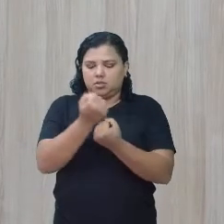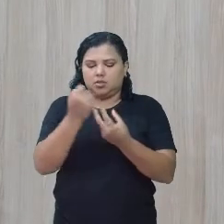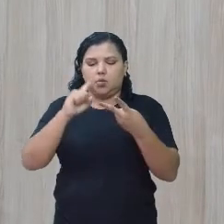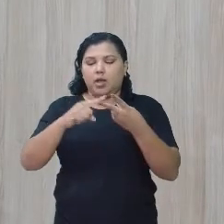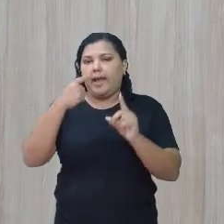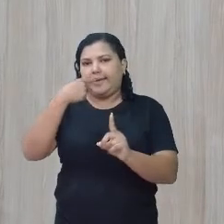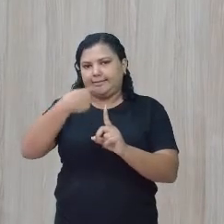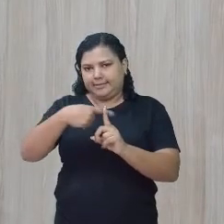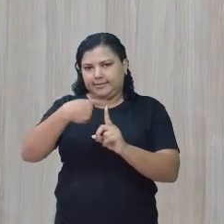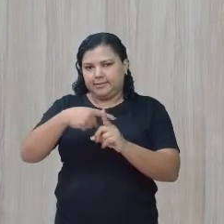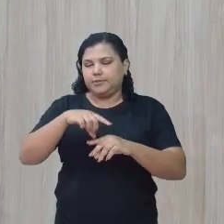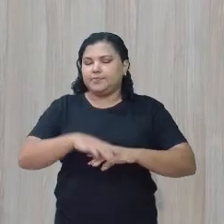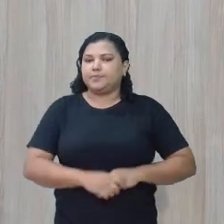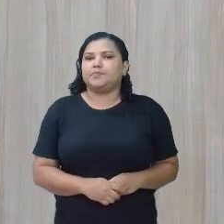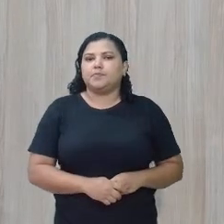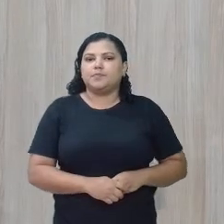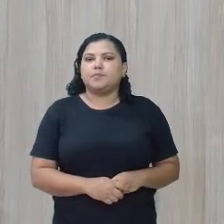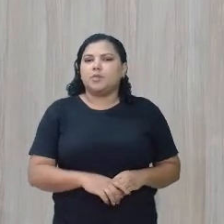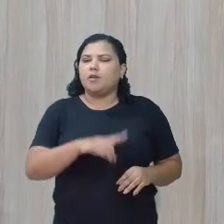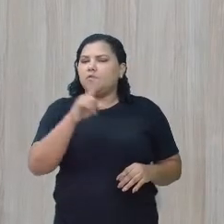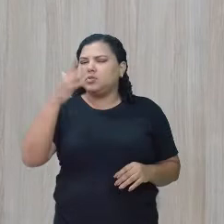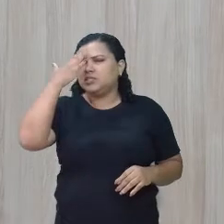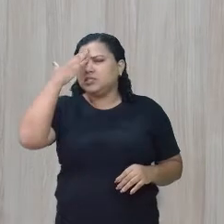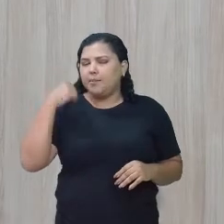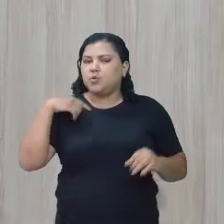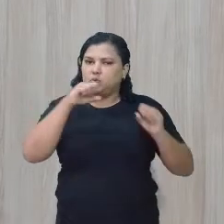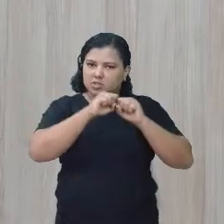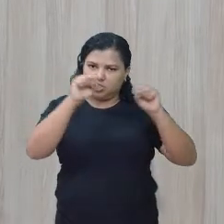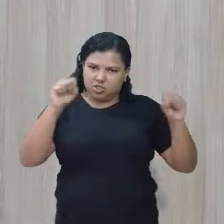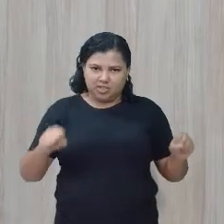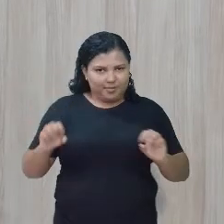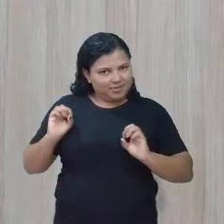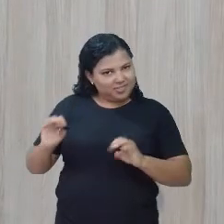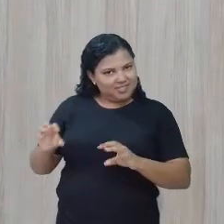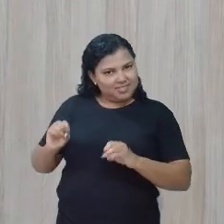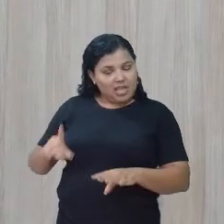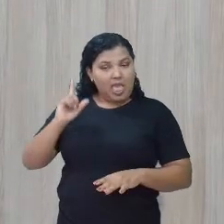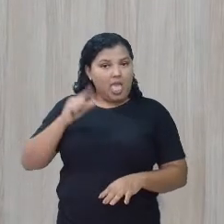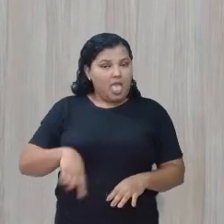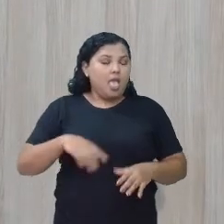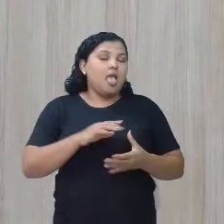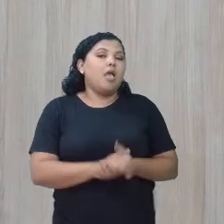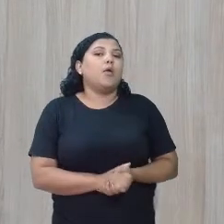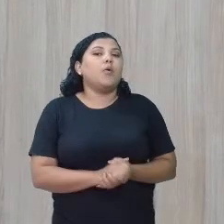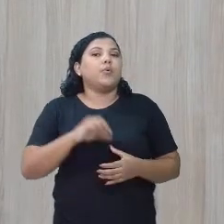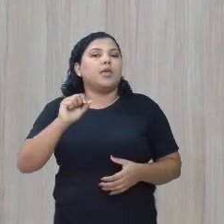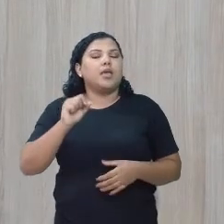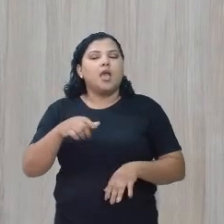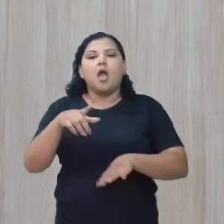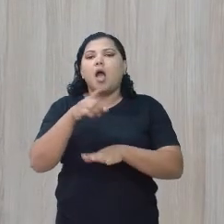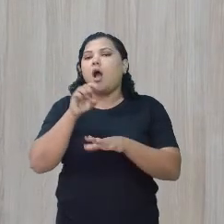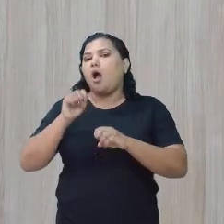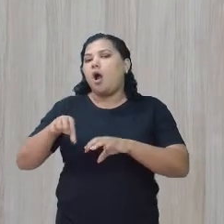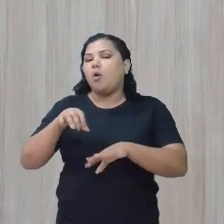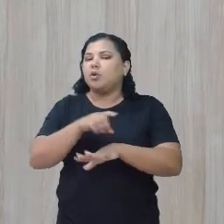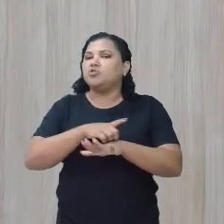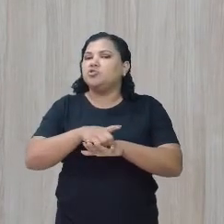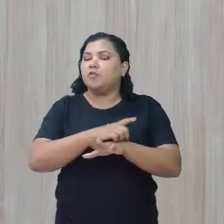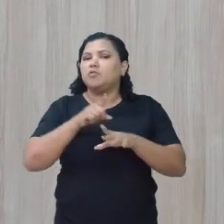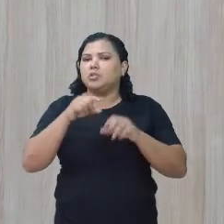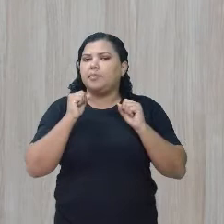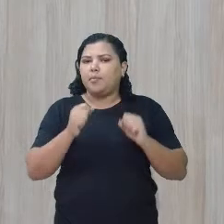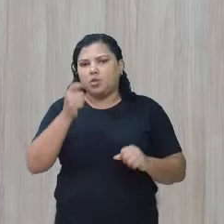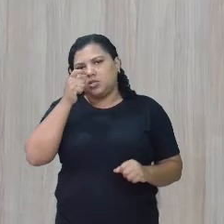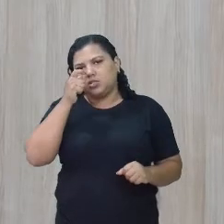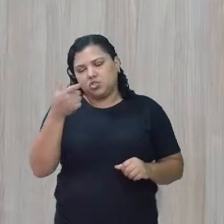Você sabe que o nosso sistema de ensino é o método da aula digital, onde você pode assistir a nossa